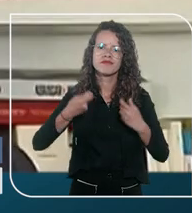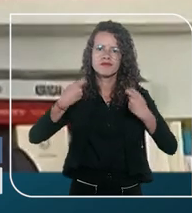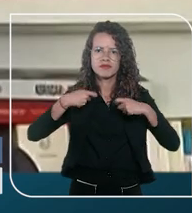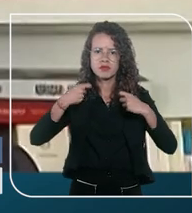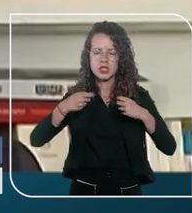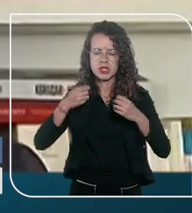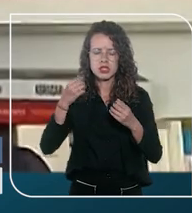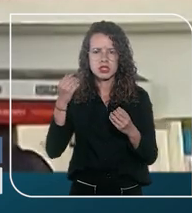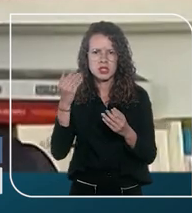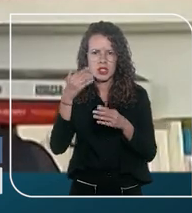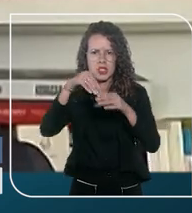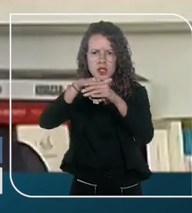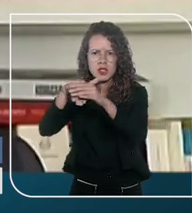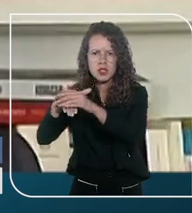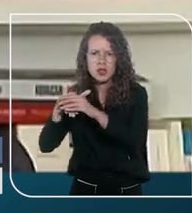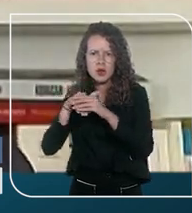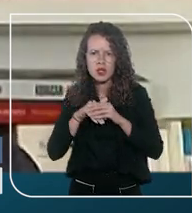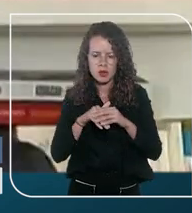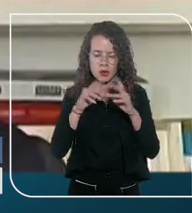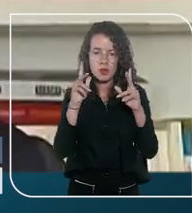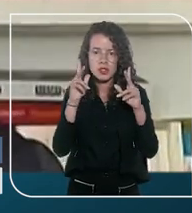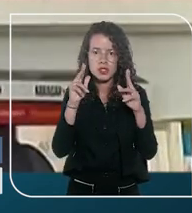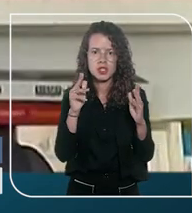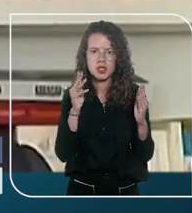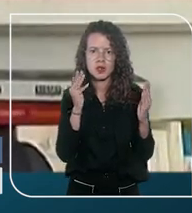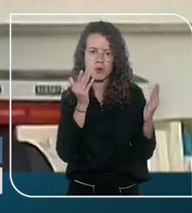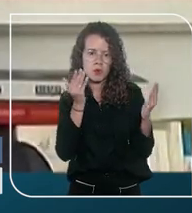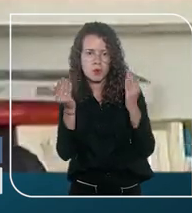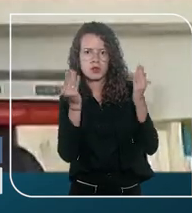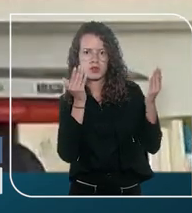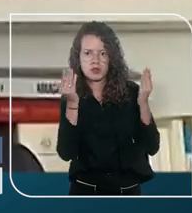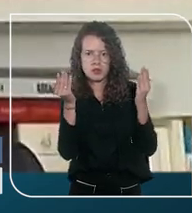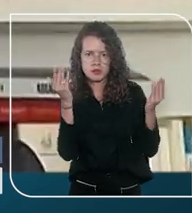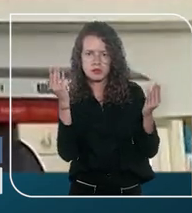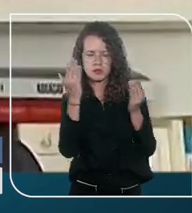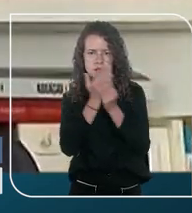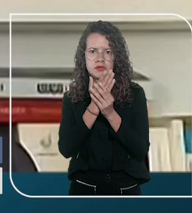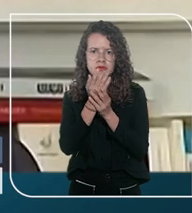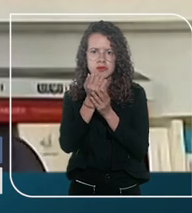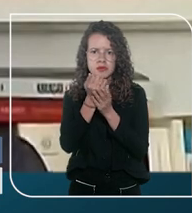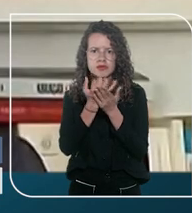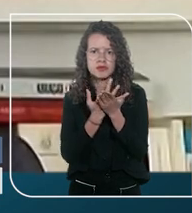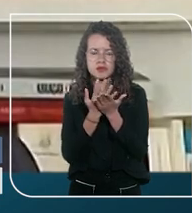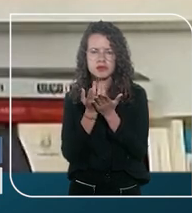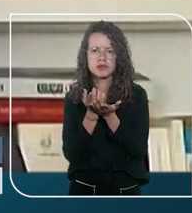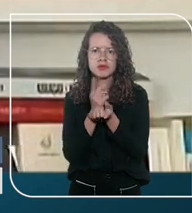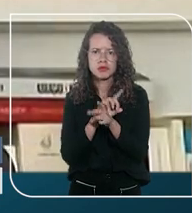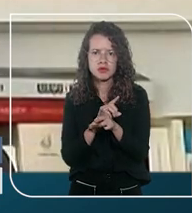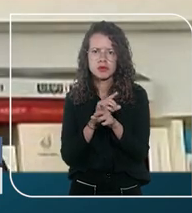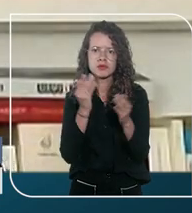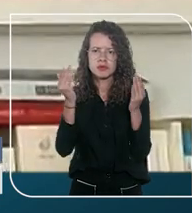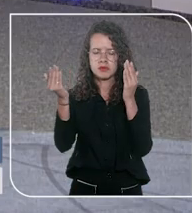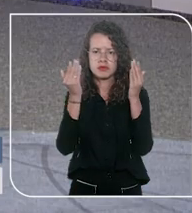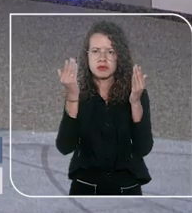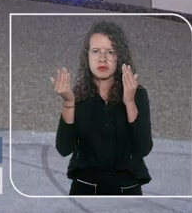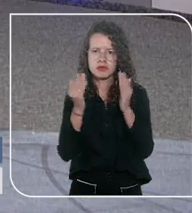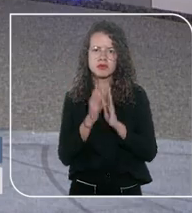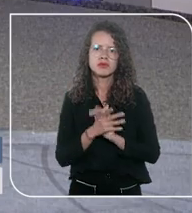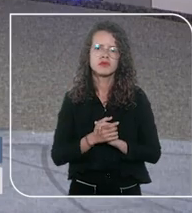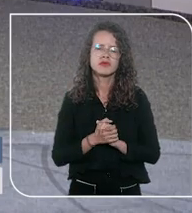acórdão embargado resolveu a mesma questão processual que está presente no acórdão paradigma. Fátima. Uhum.